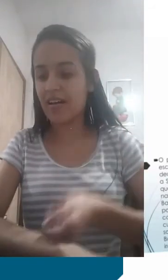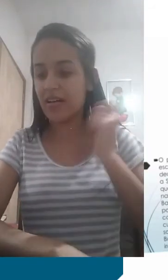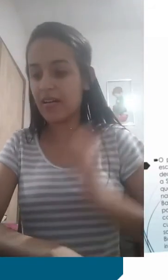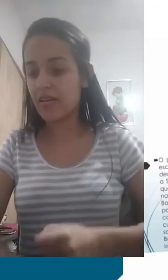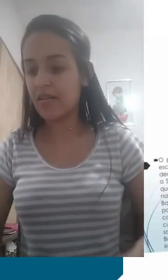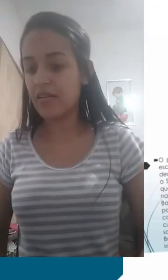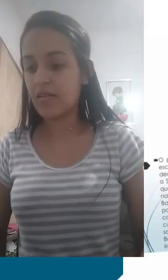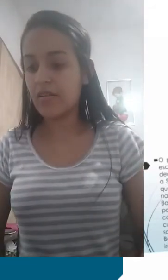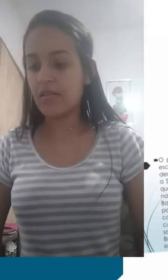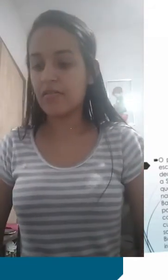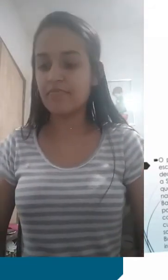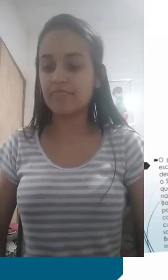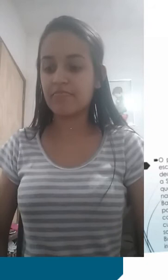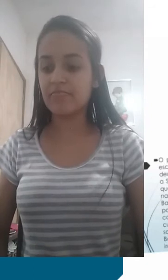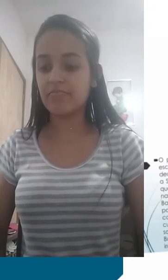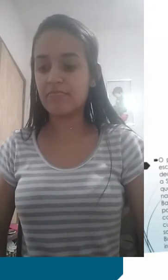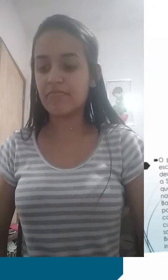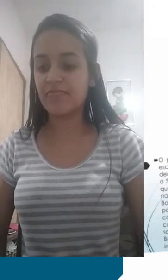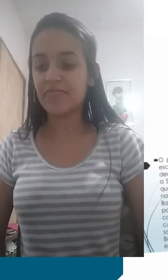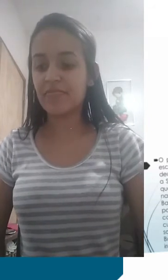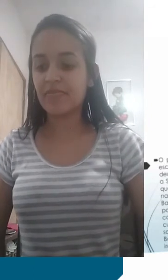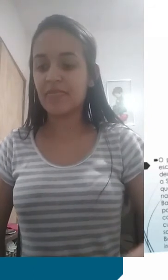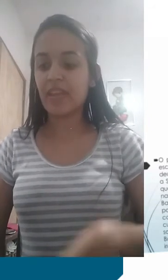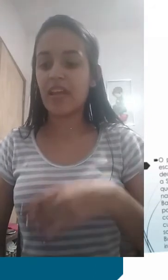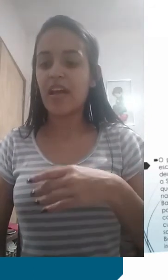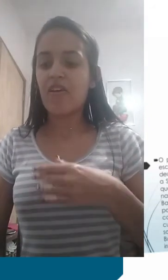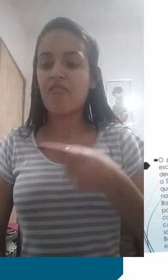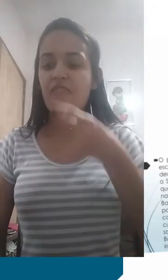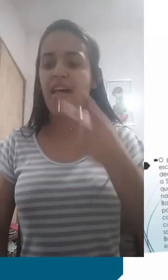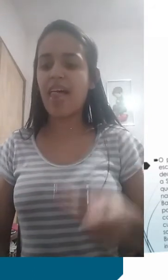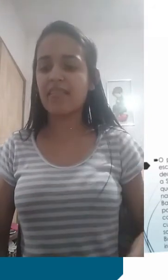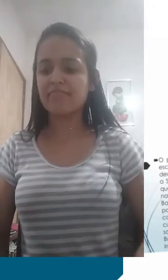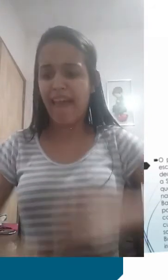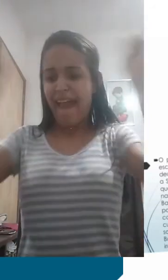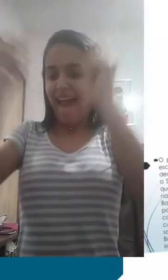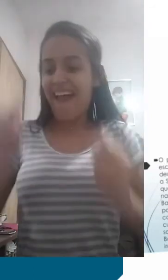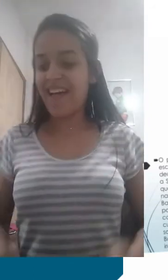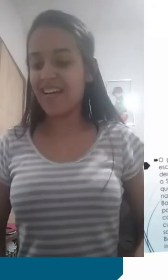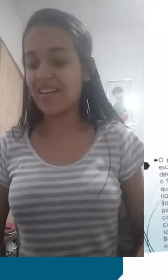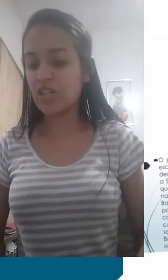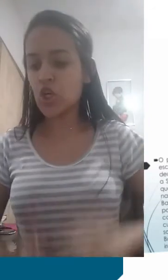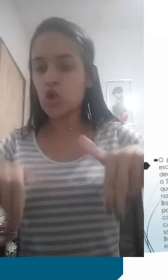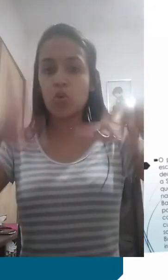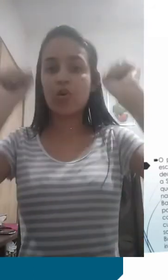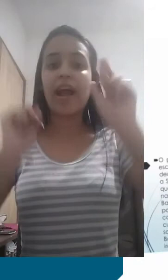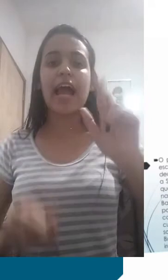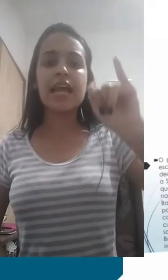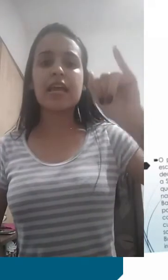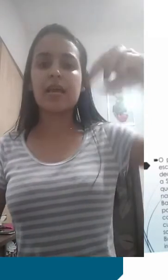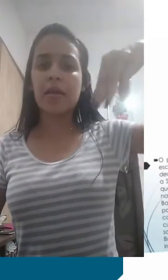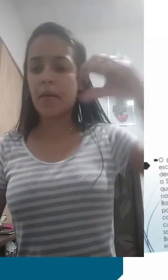que arte, e nunca rimam os termos cognatos. Imagina esse poema